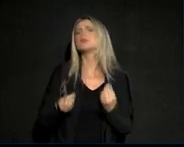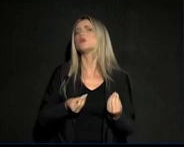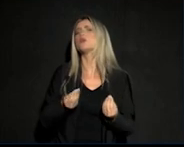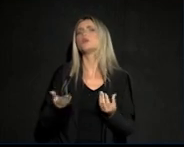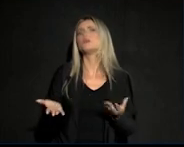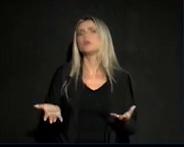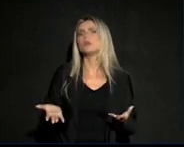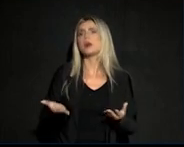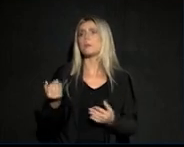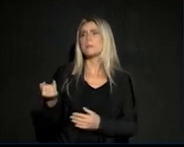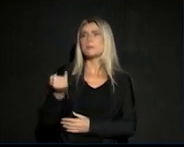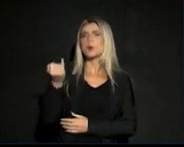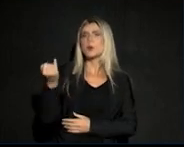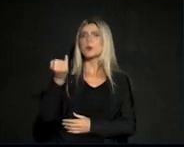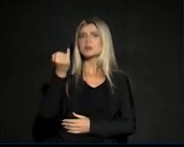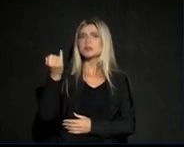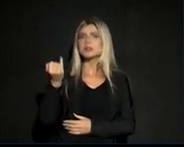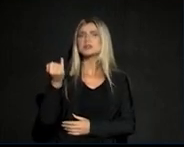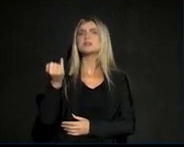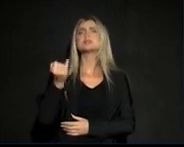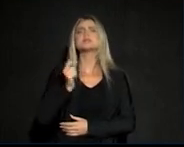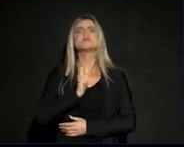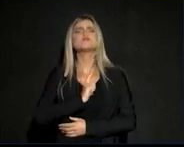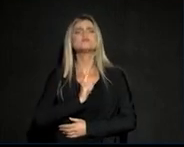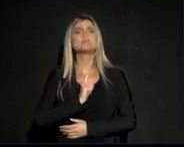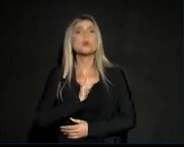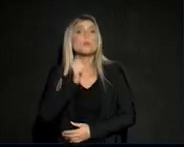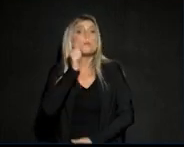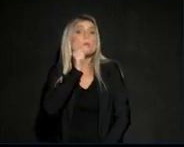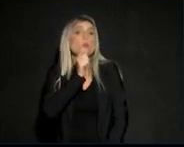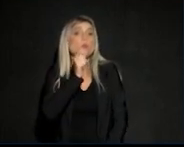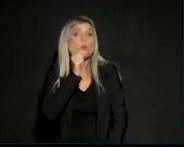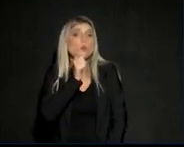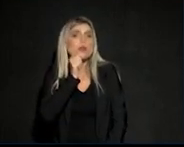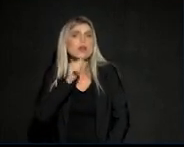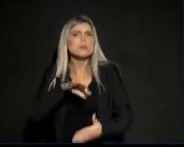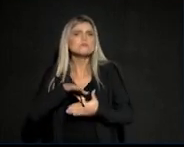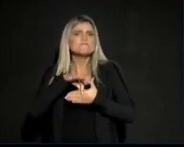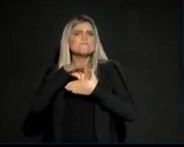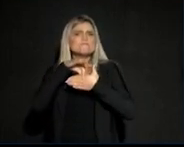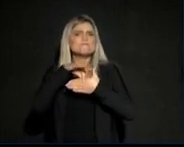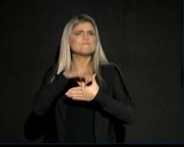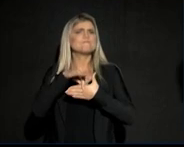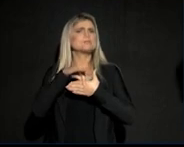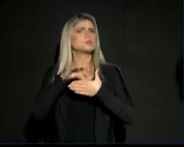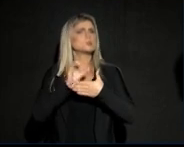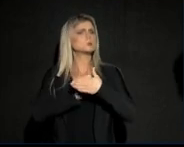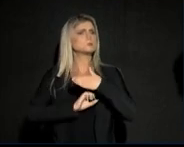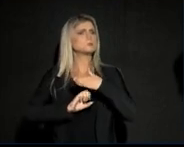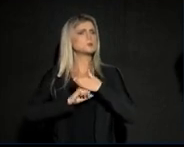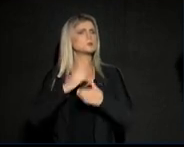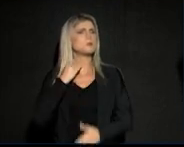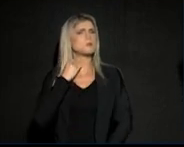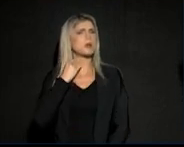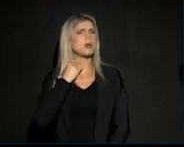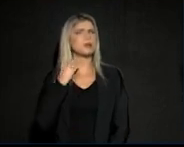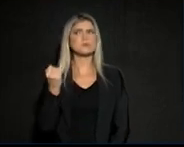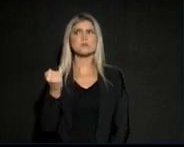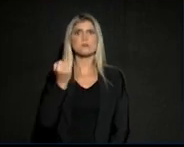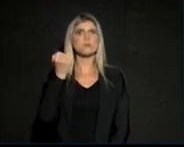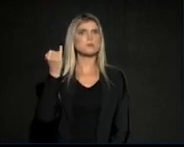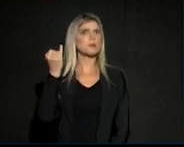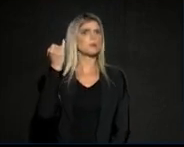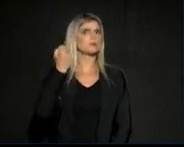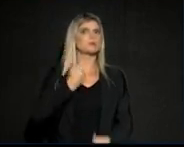pudesse também falar um pouco da importância de ser uma mulher na liderando uma das companhias mais relevante uma